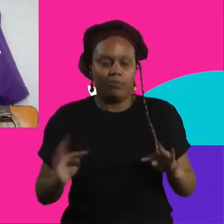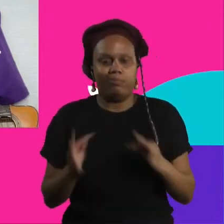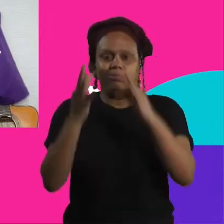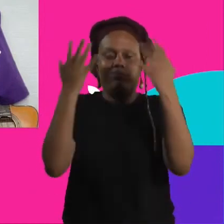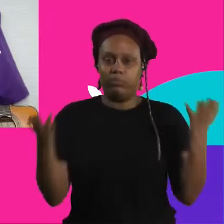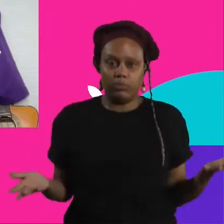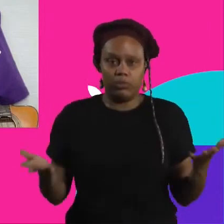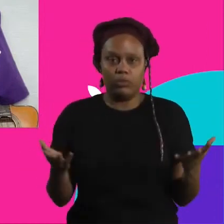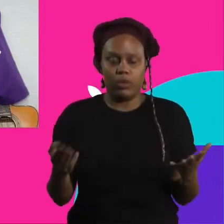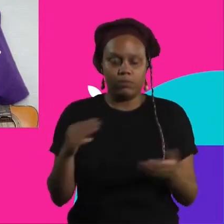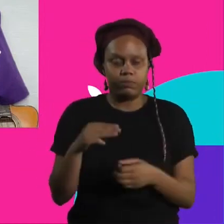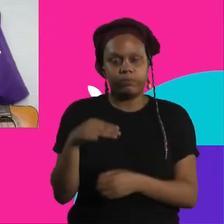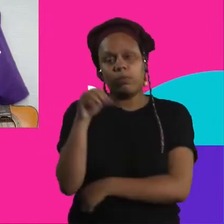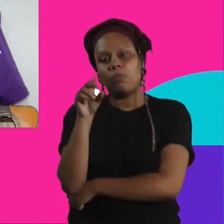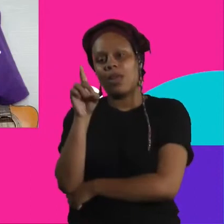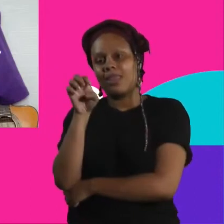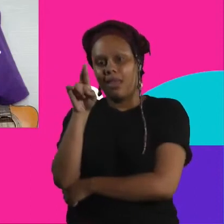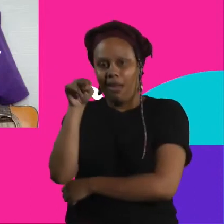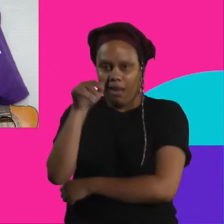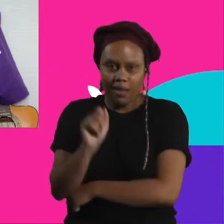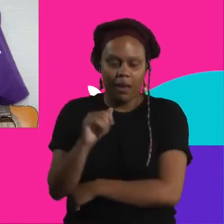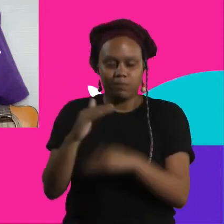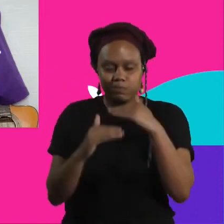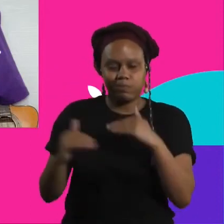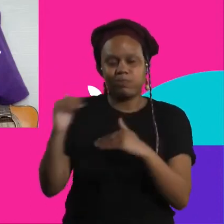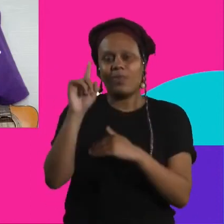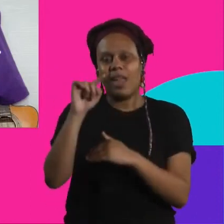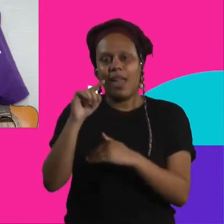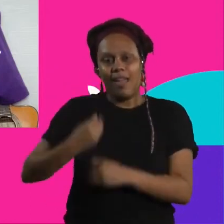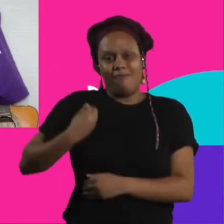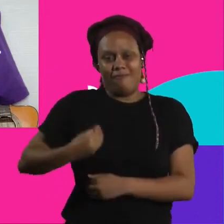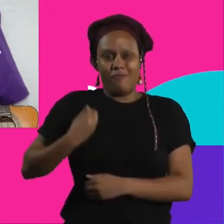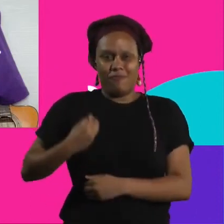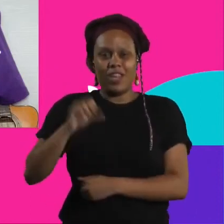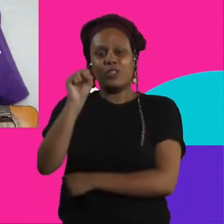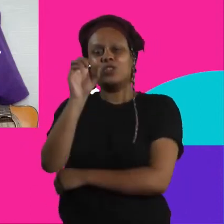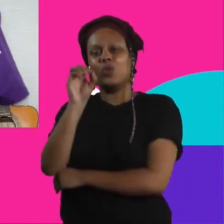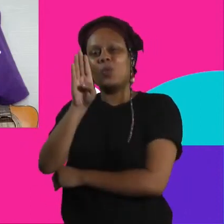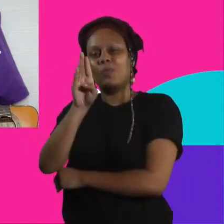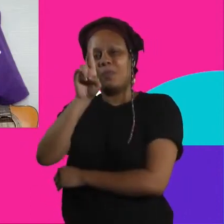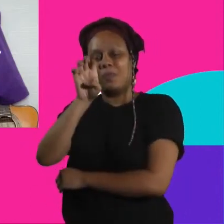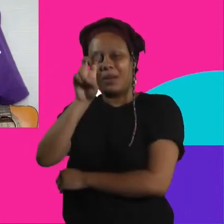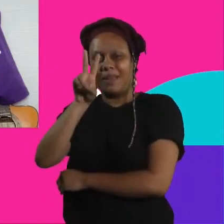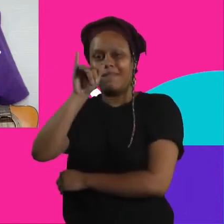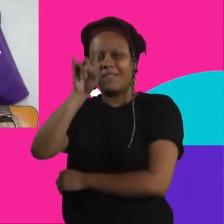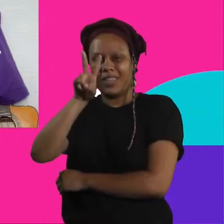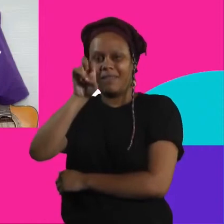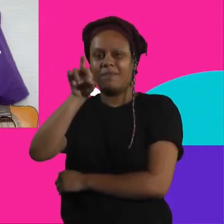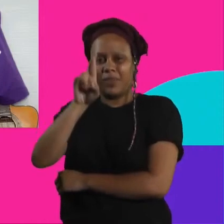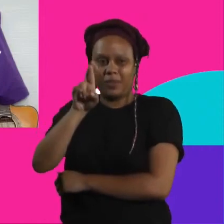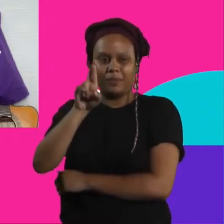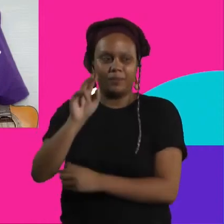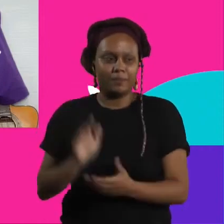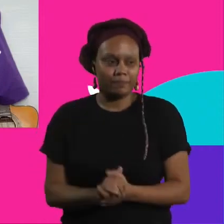tecnologia mais moderna, para uma camada da população, uma questão de sobrevivência, né? Então, acho que é uma pergunta que ela é para todos, para quem